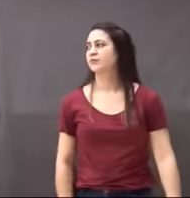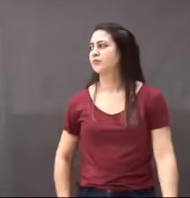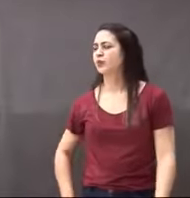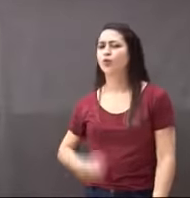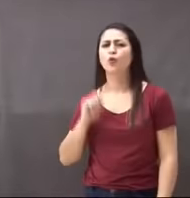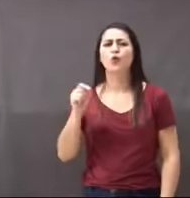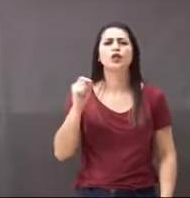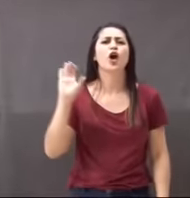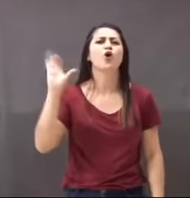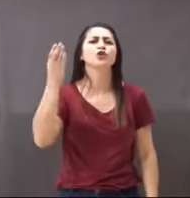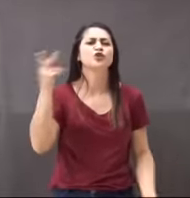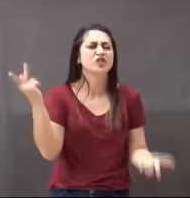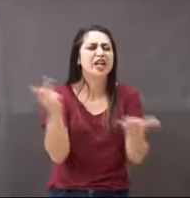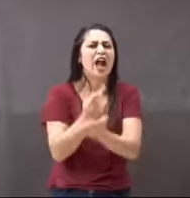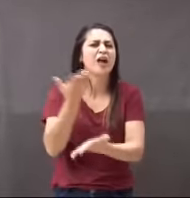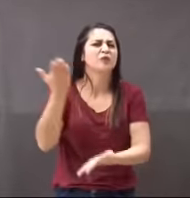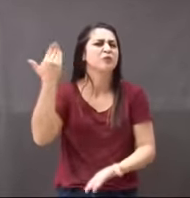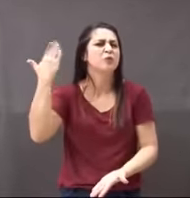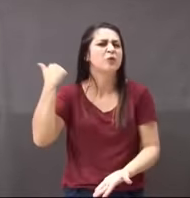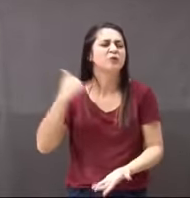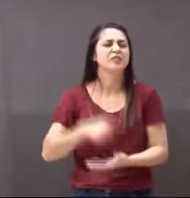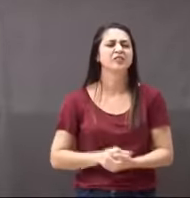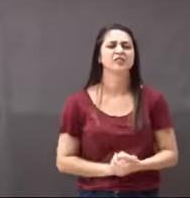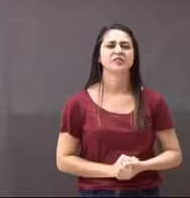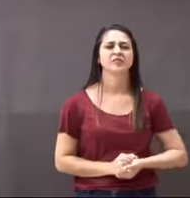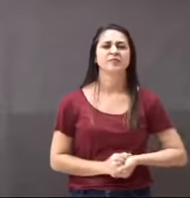deu errado ontem.